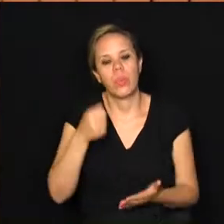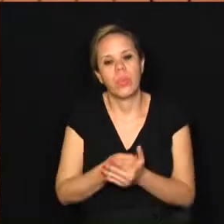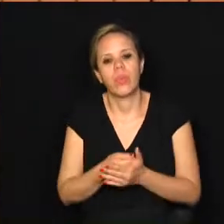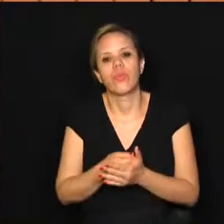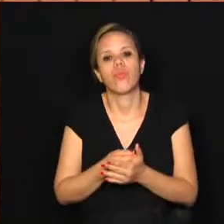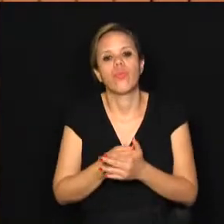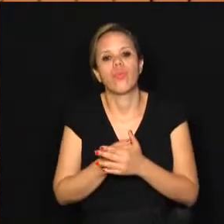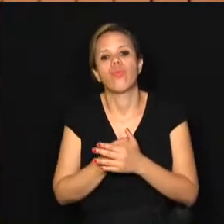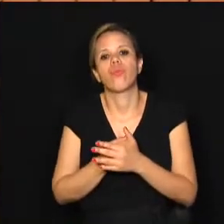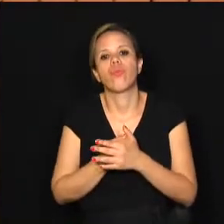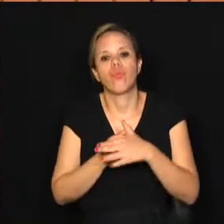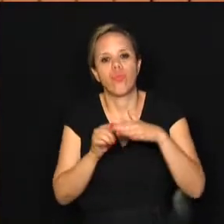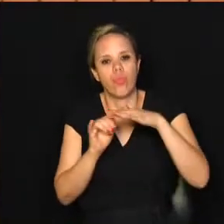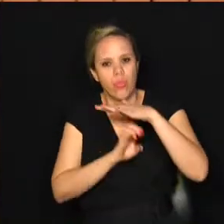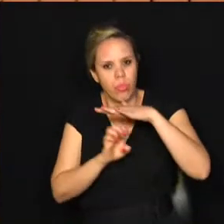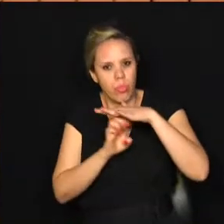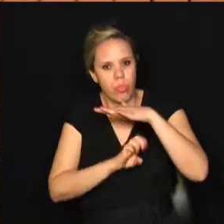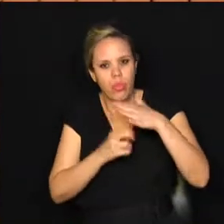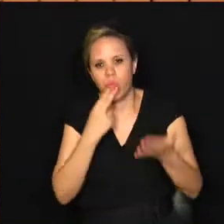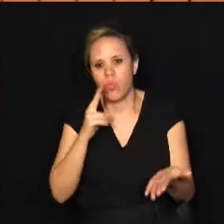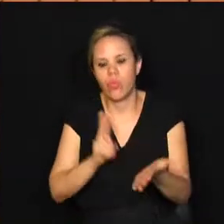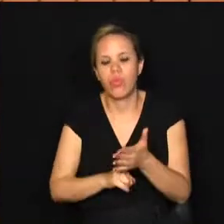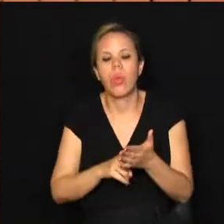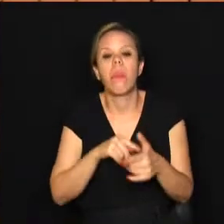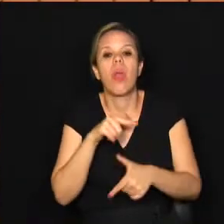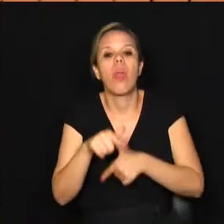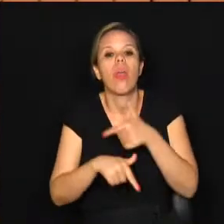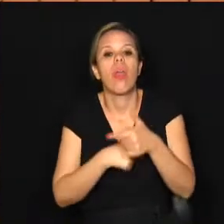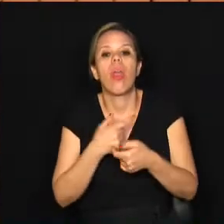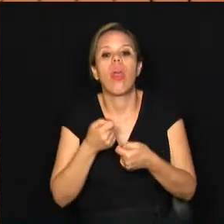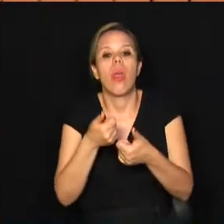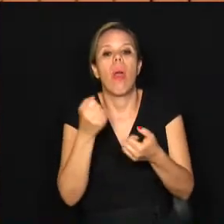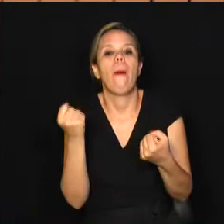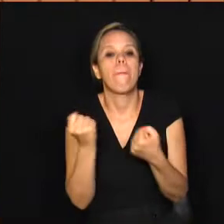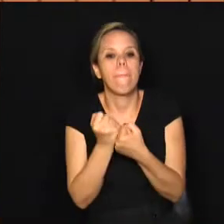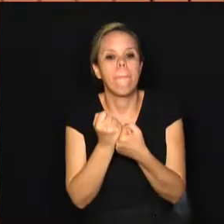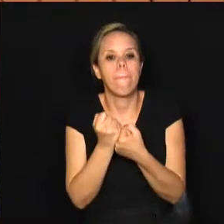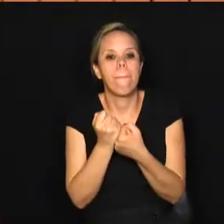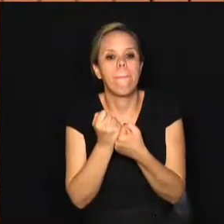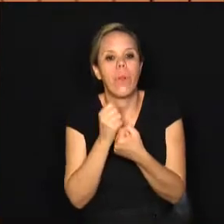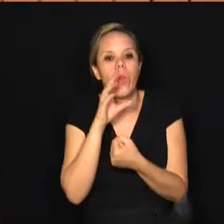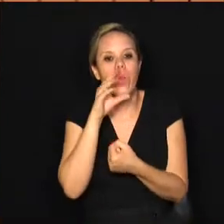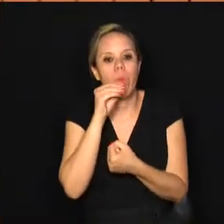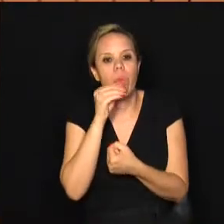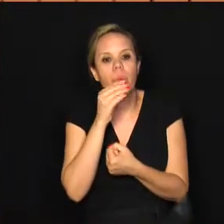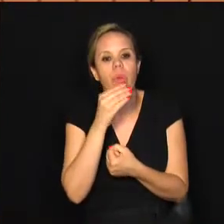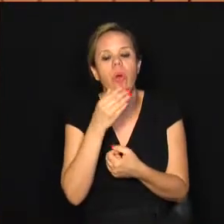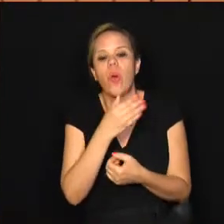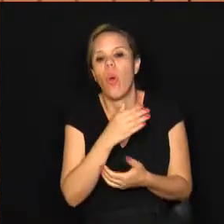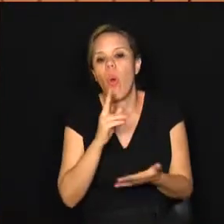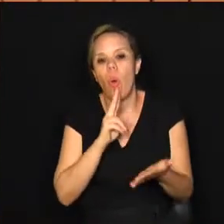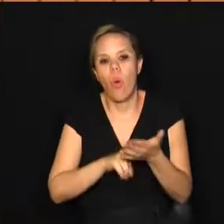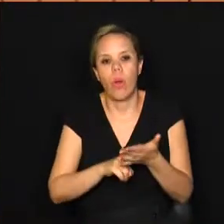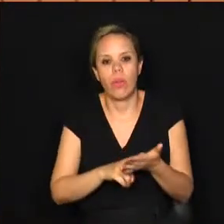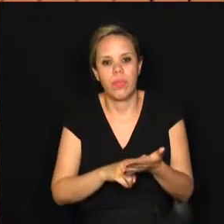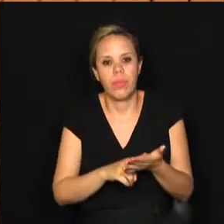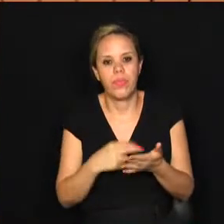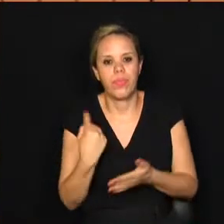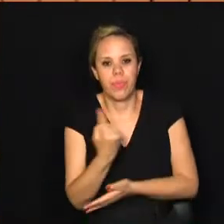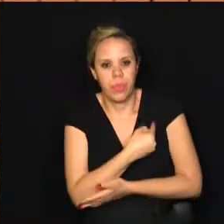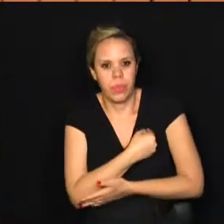Correio, em relação às condições de trabalho dos trabalhadores de Correio.